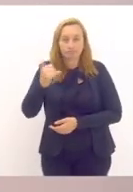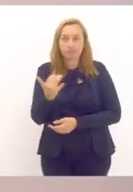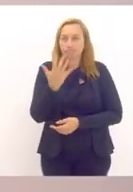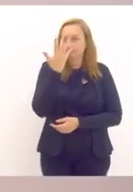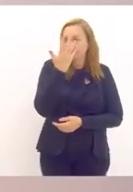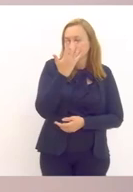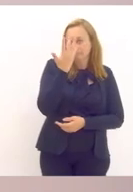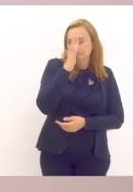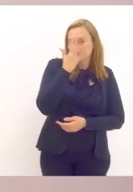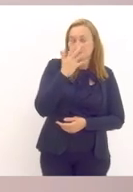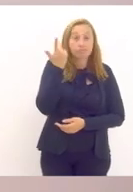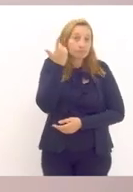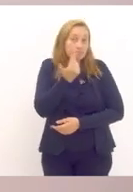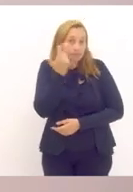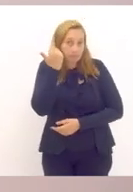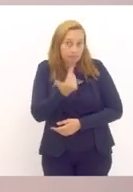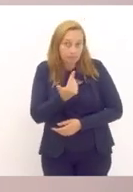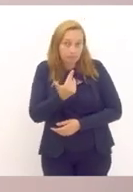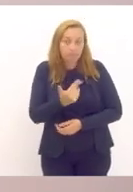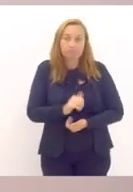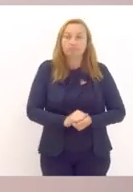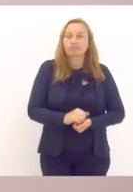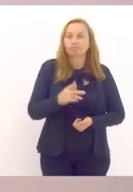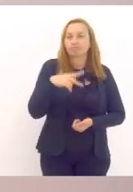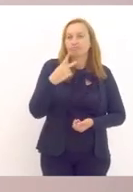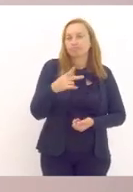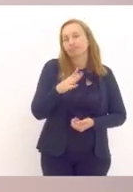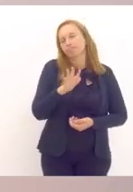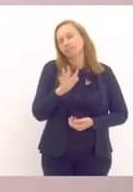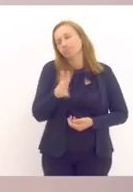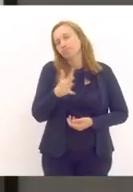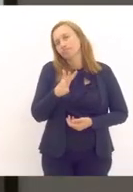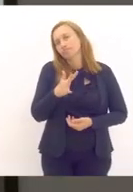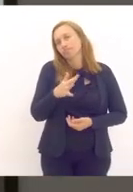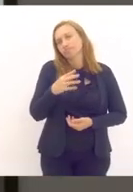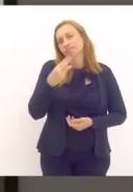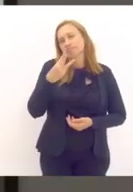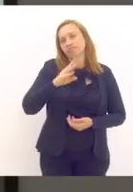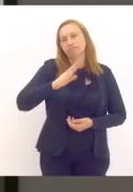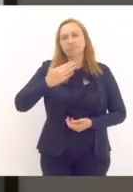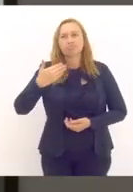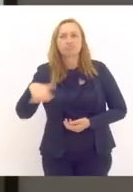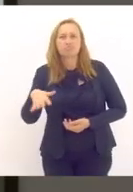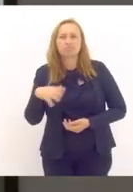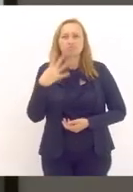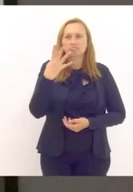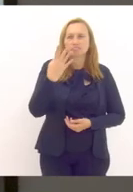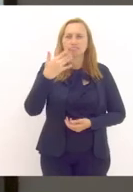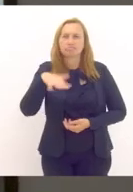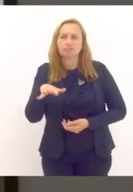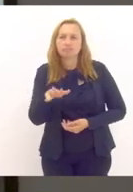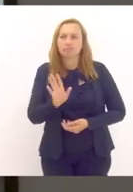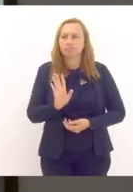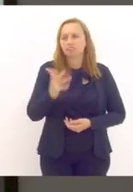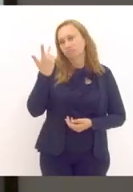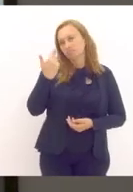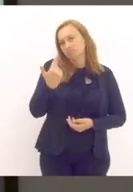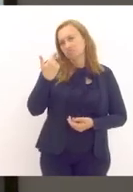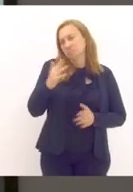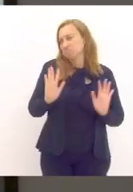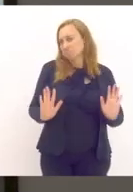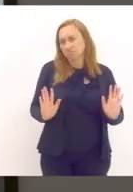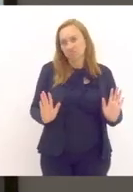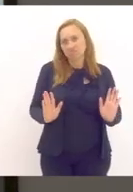natural. O natural, nós estamos falando algo na casa de 3,5, 4 bilhões. É natural. Né? Você